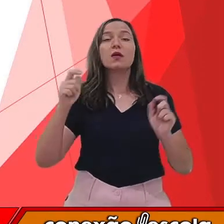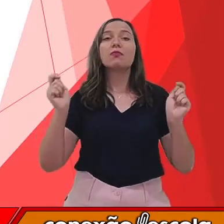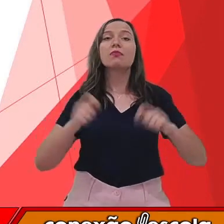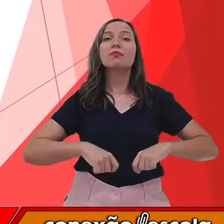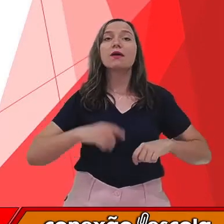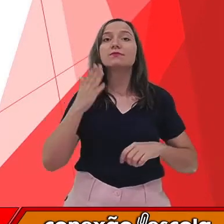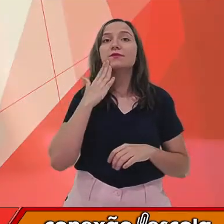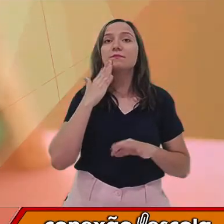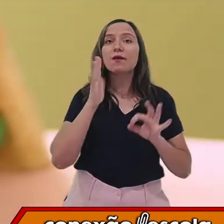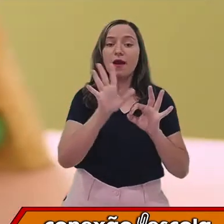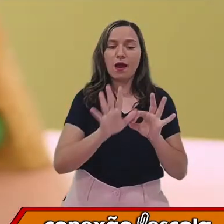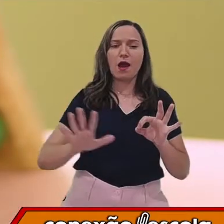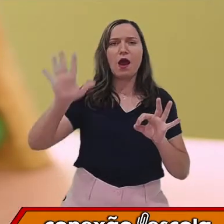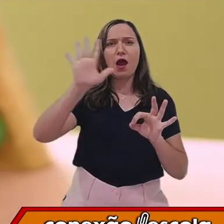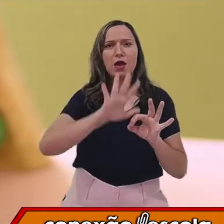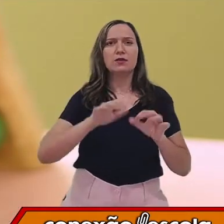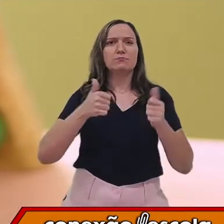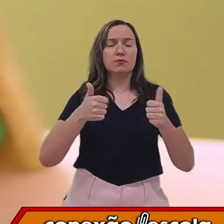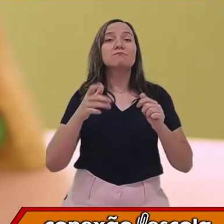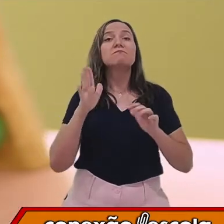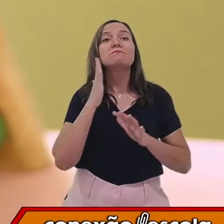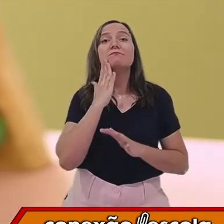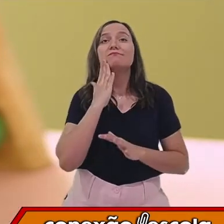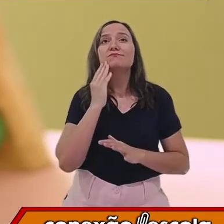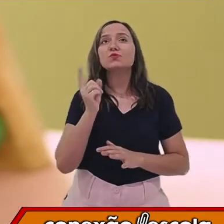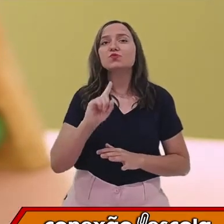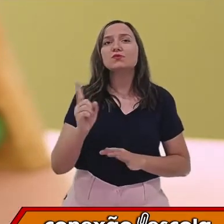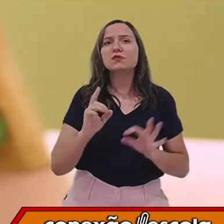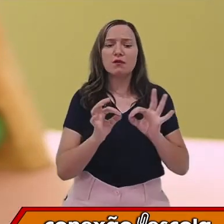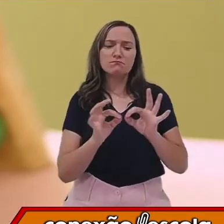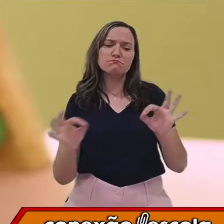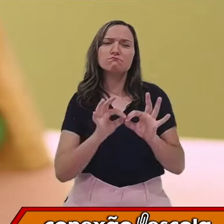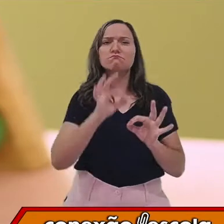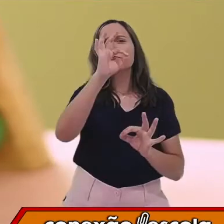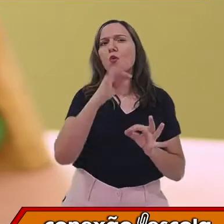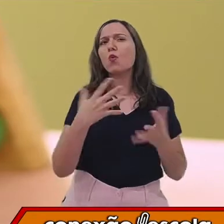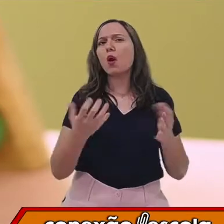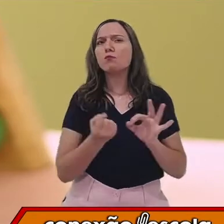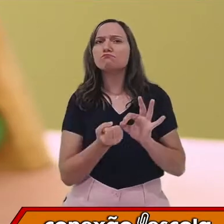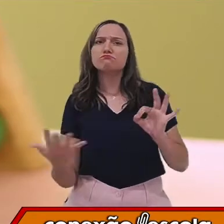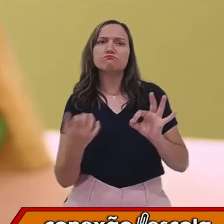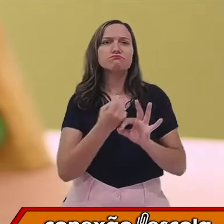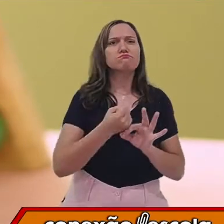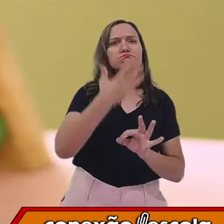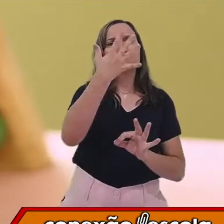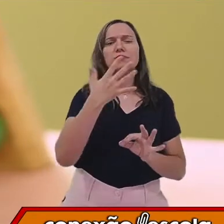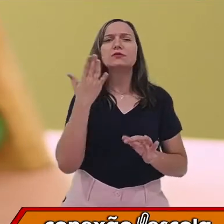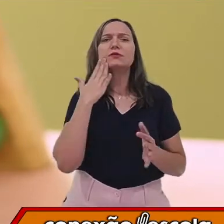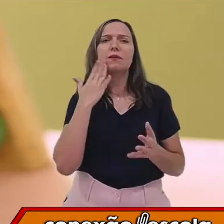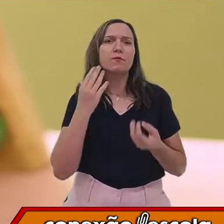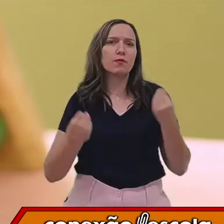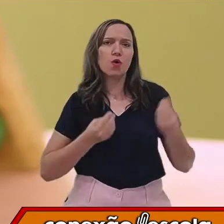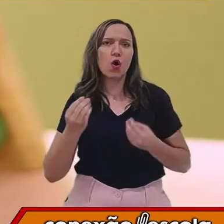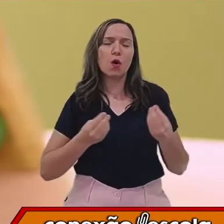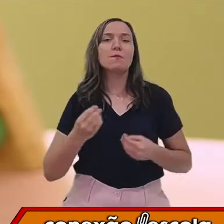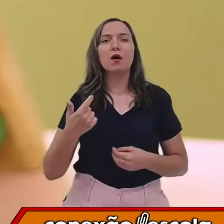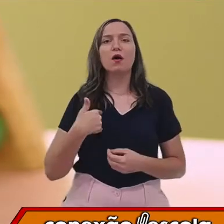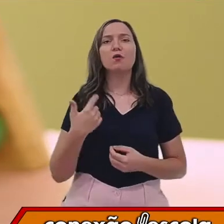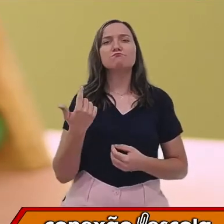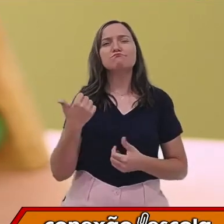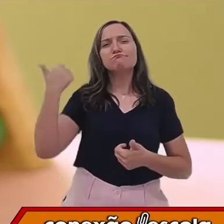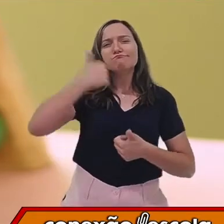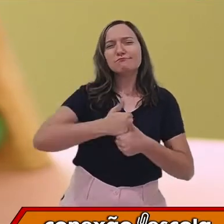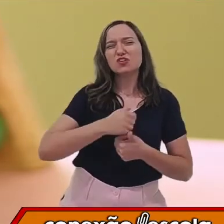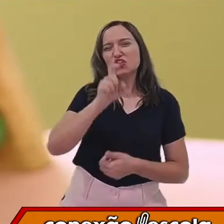aí a área mas eu não sei quem é o lado desse meu quadrado então o lado do quadrado nós vamos chamar de x